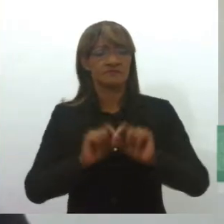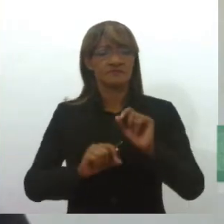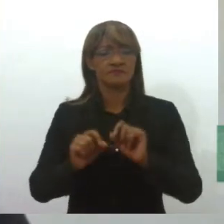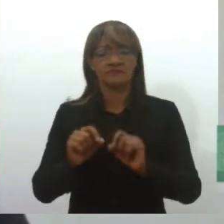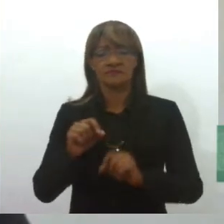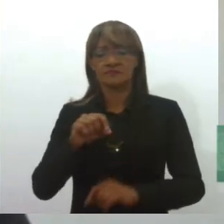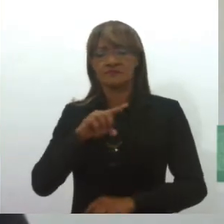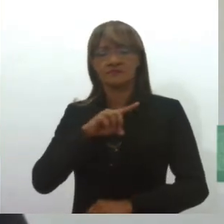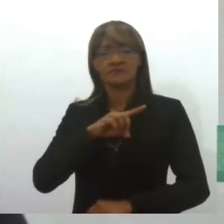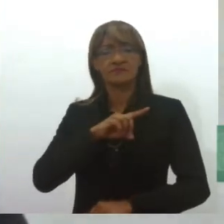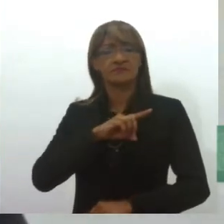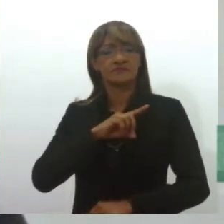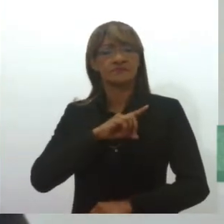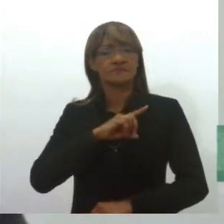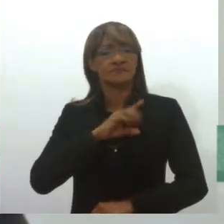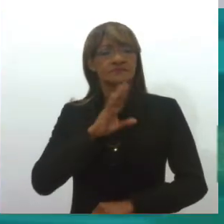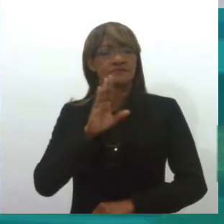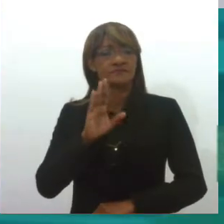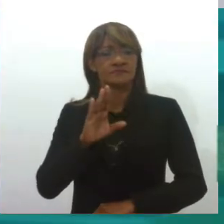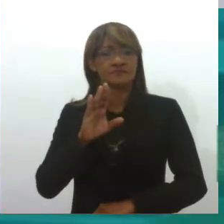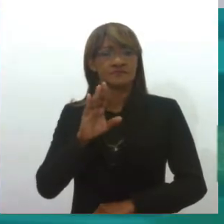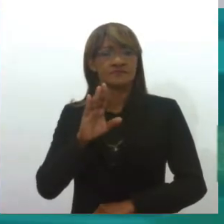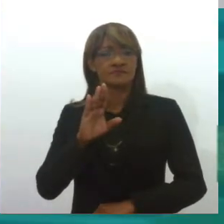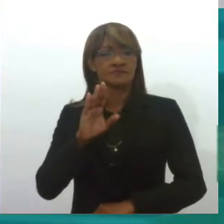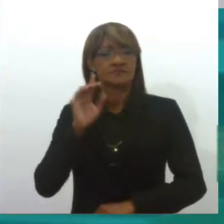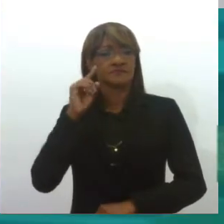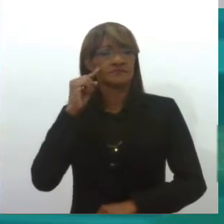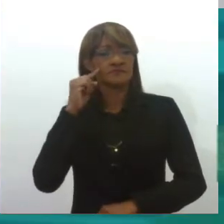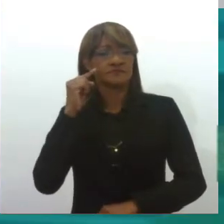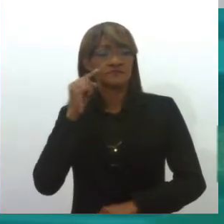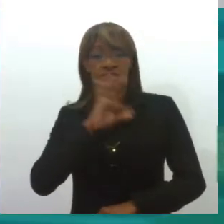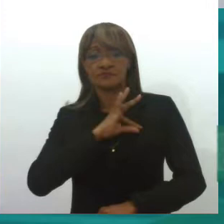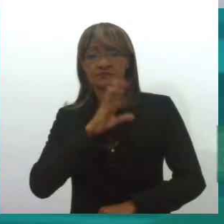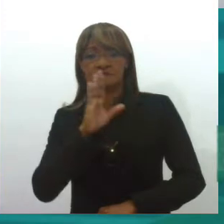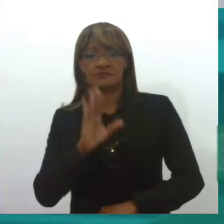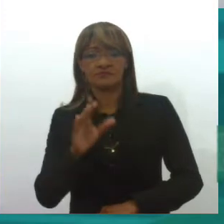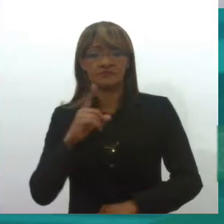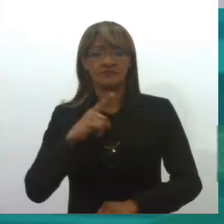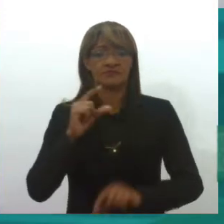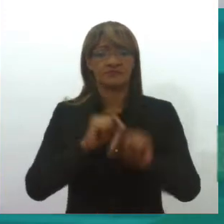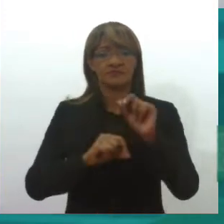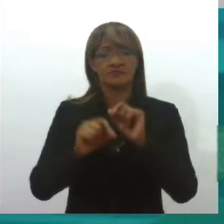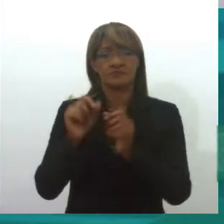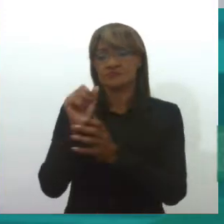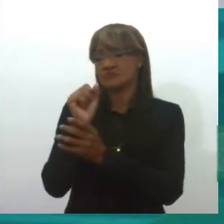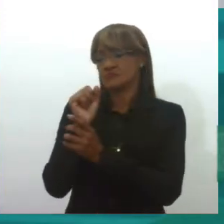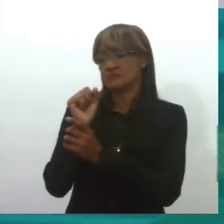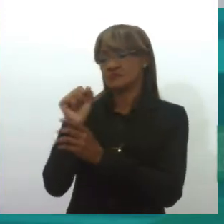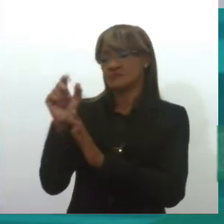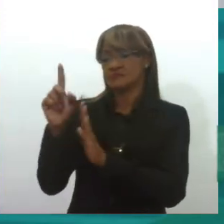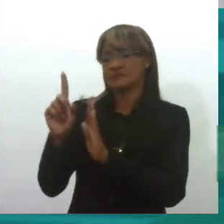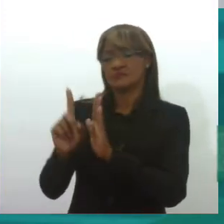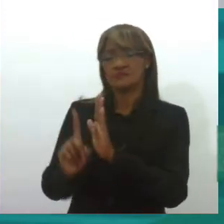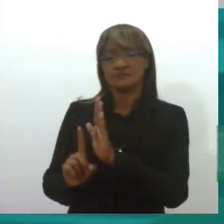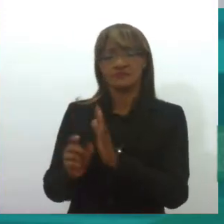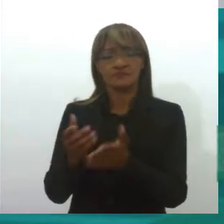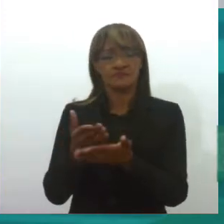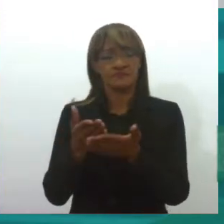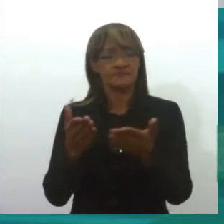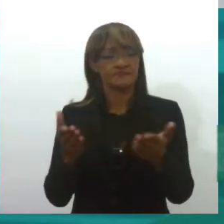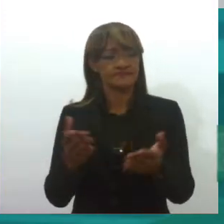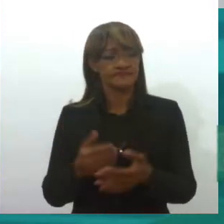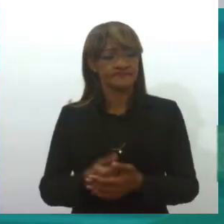polícia arbitrar a fiança é uma medida de garantia dos direitos fundamentais daquele cidadão naquele momento